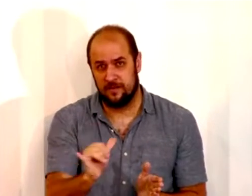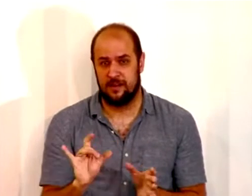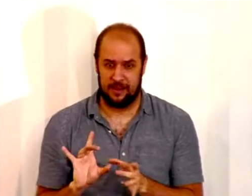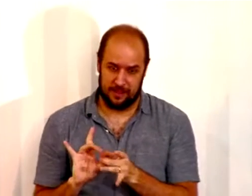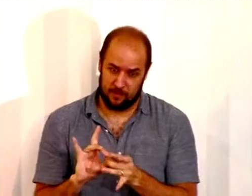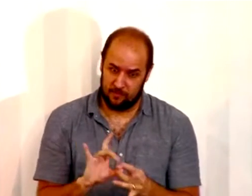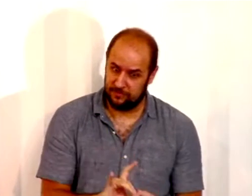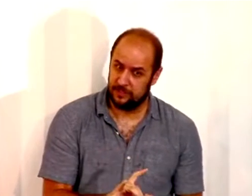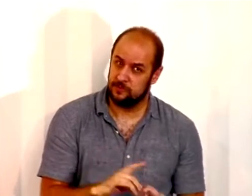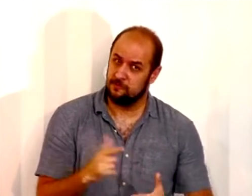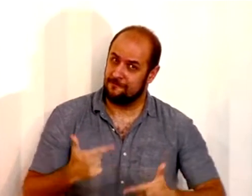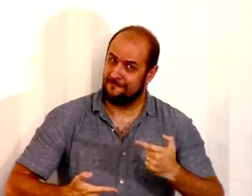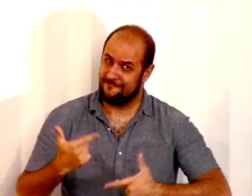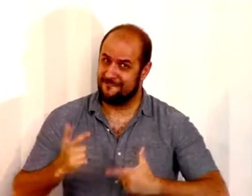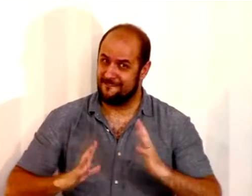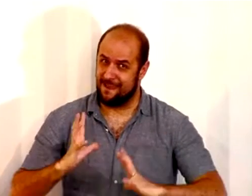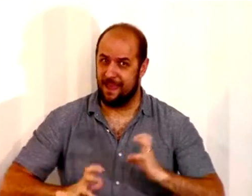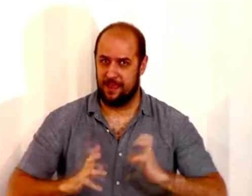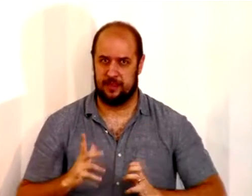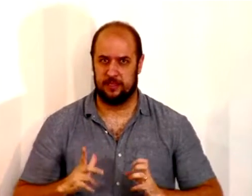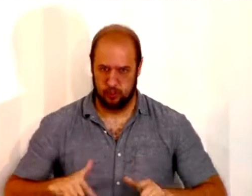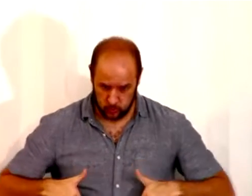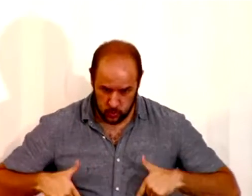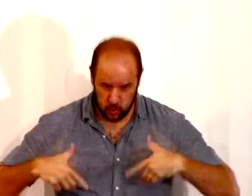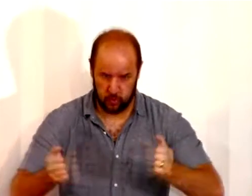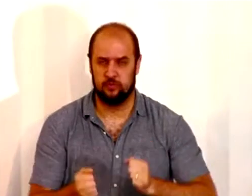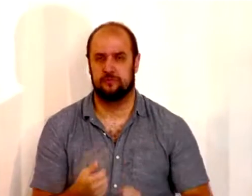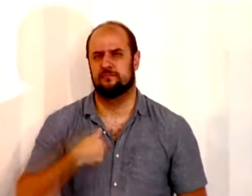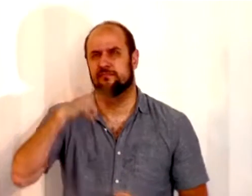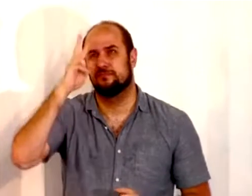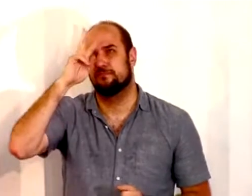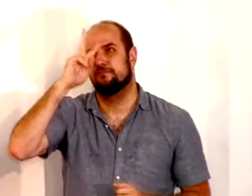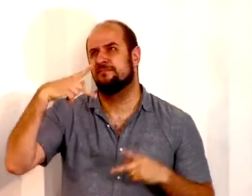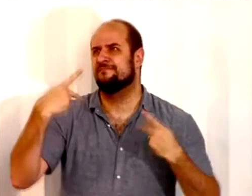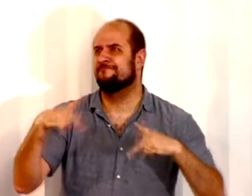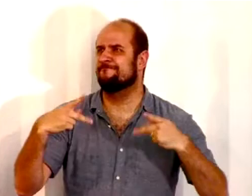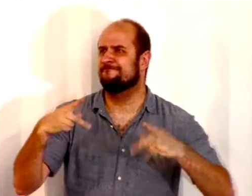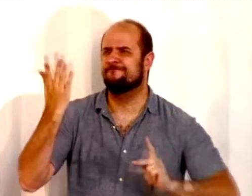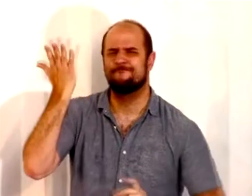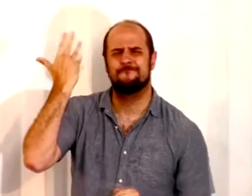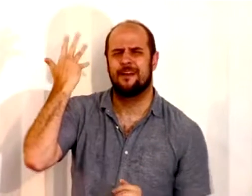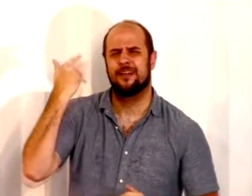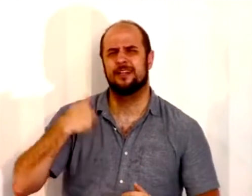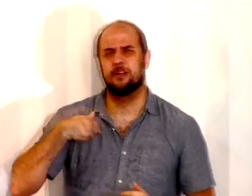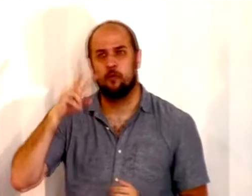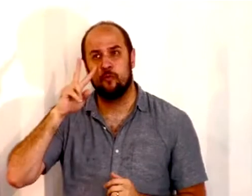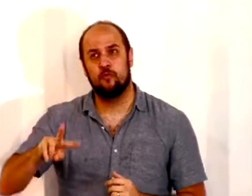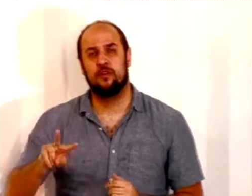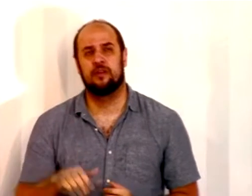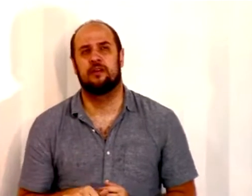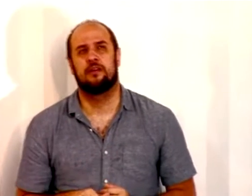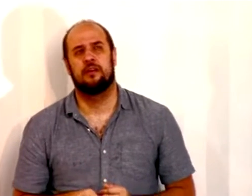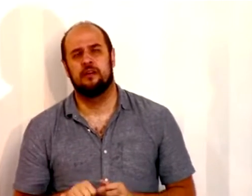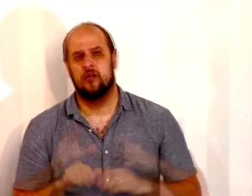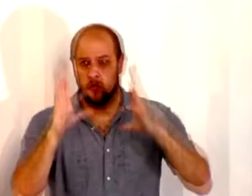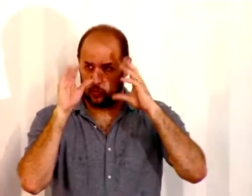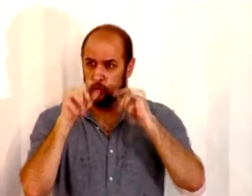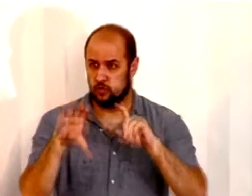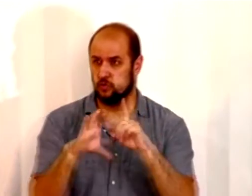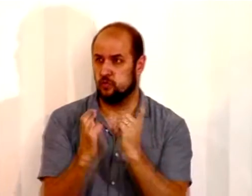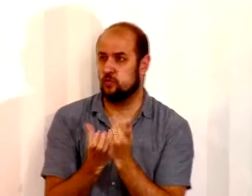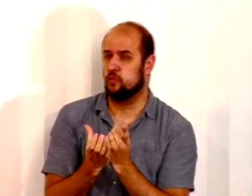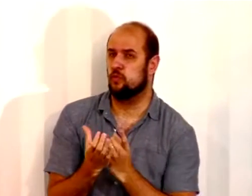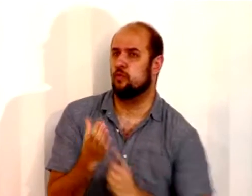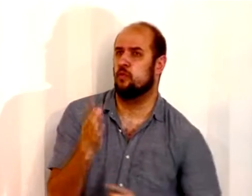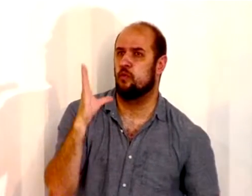contexto de guerra, de um contexto de luta. Eu me lembro de uma pregação que eu aprendi, que eu assisti, melhor dizendo, numa noite como essa, num culto